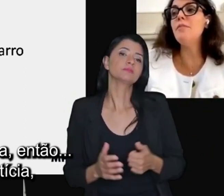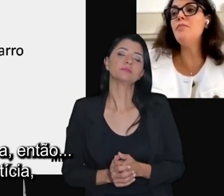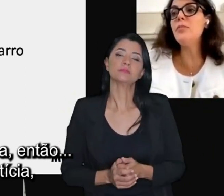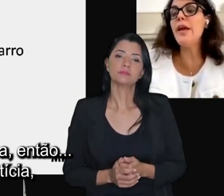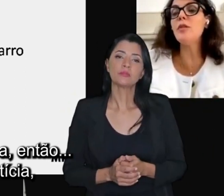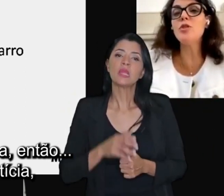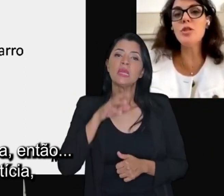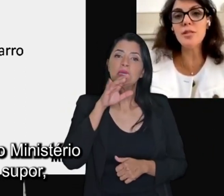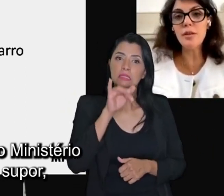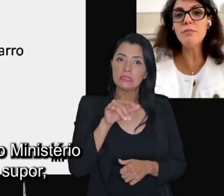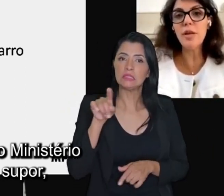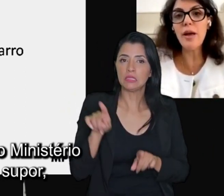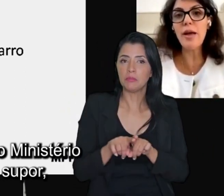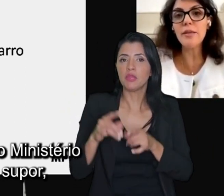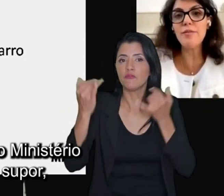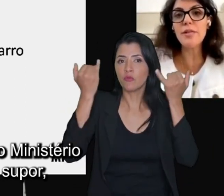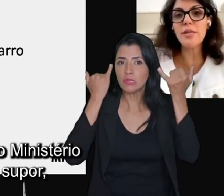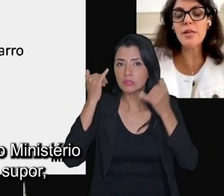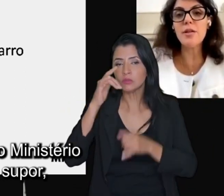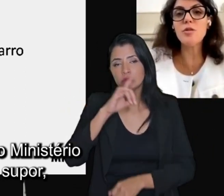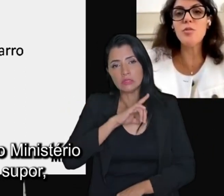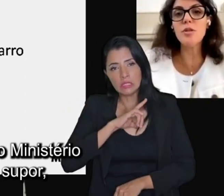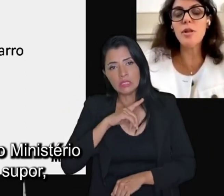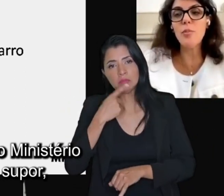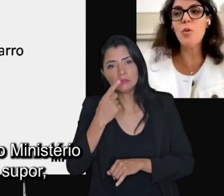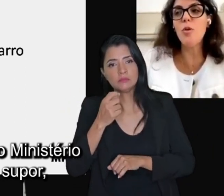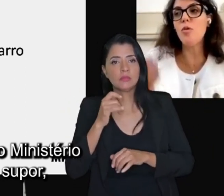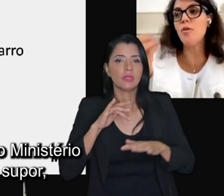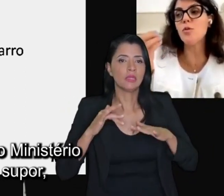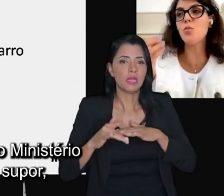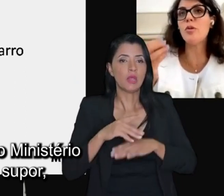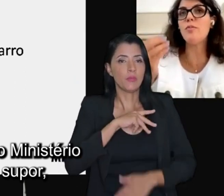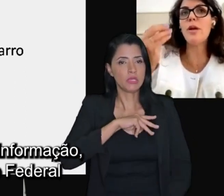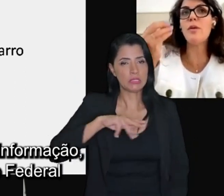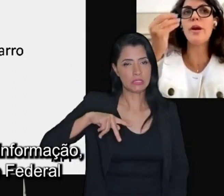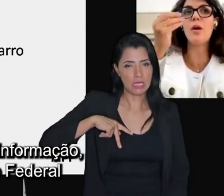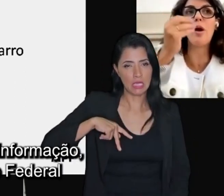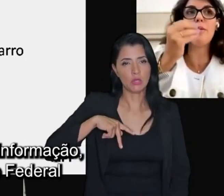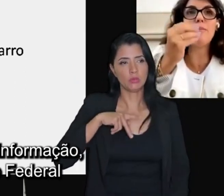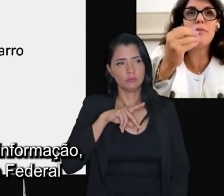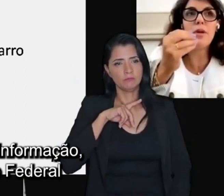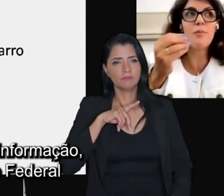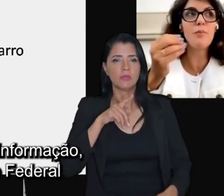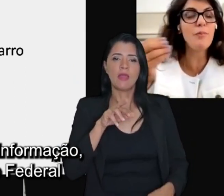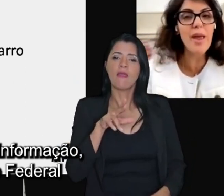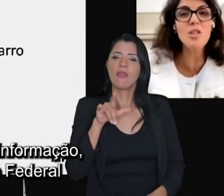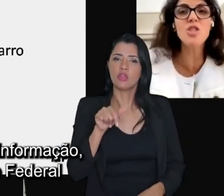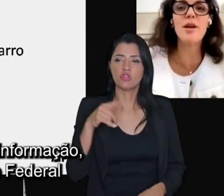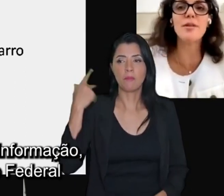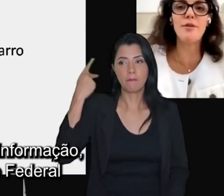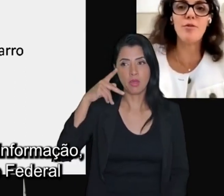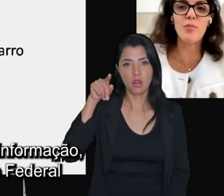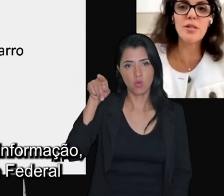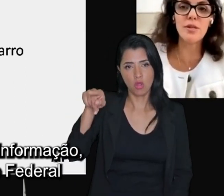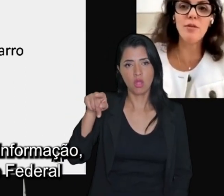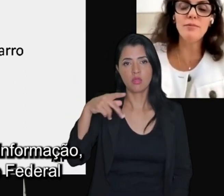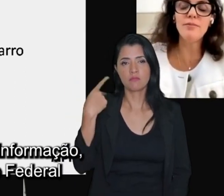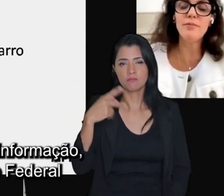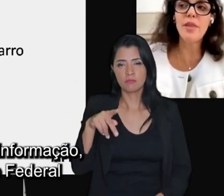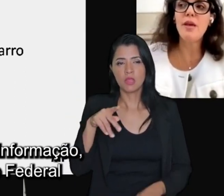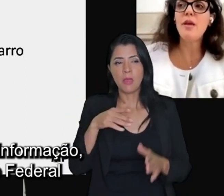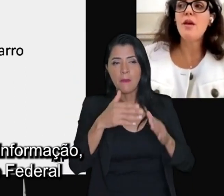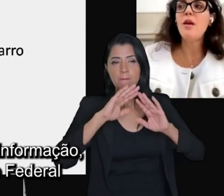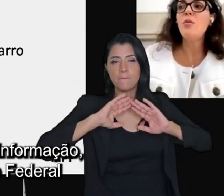E se tem a notícia, né, através das redes do Ministério Público, vamos supor, Paraguai pede esta